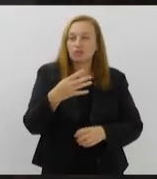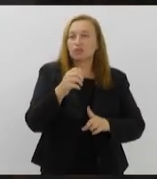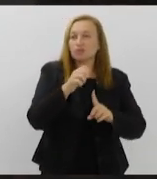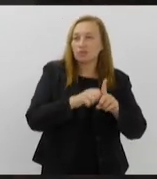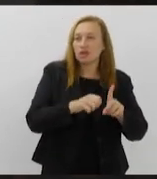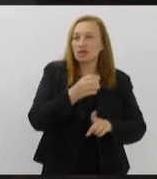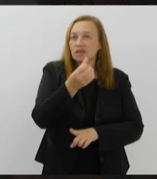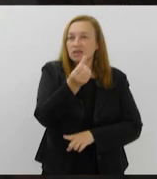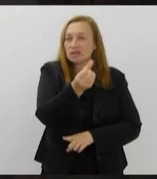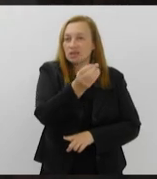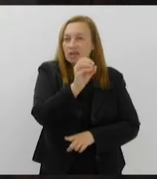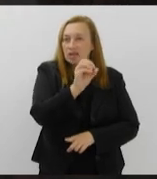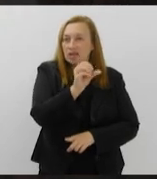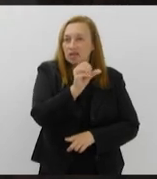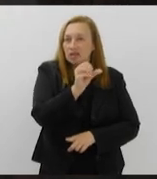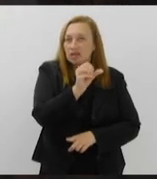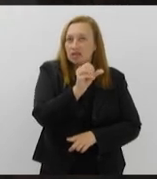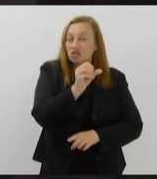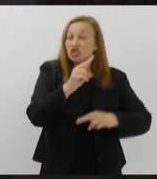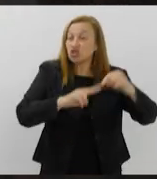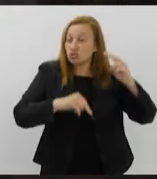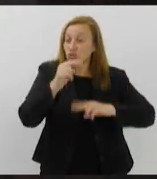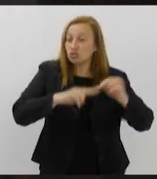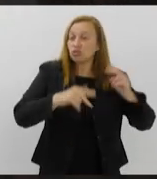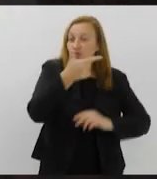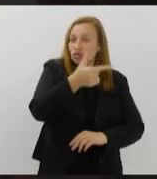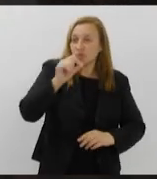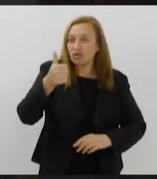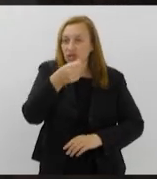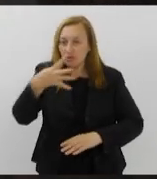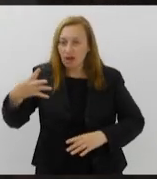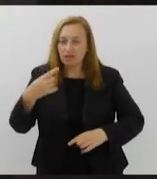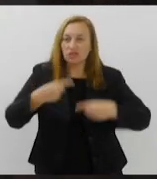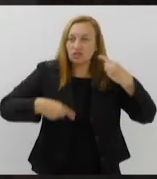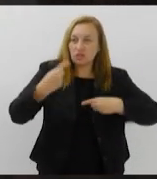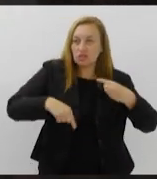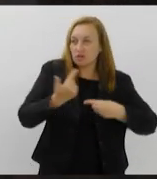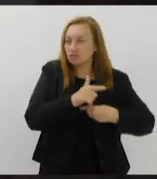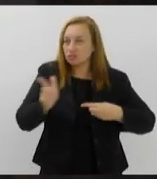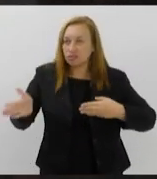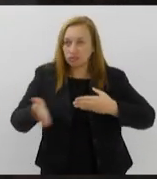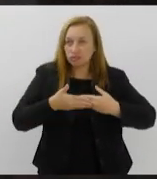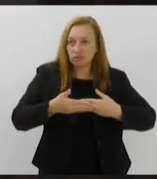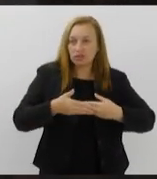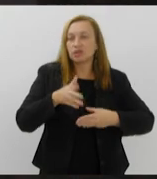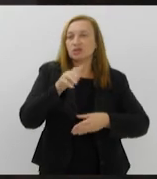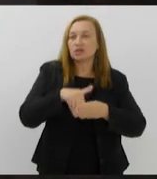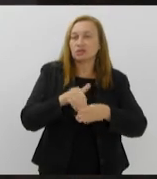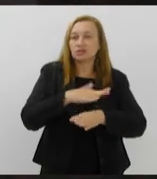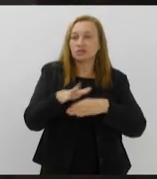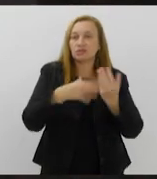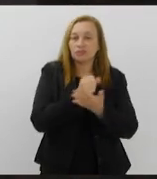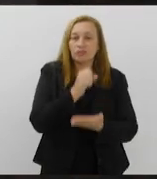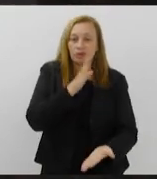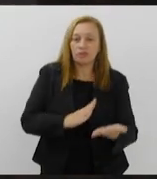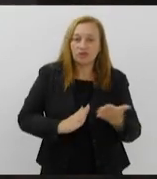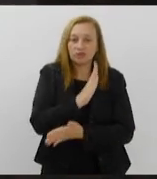24/6/2024. Em discussão. Não havendo quem queira discutir, encerrada a discussão. Em votação. Senhores que aprovam.